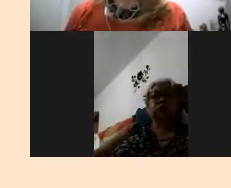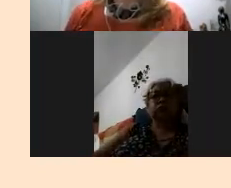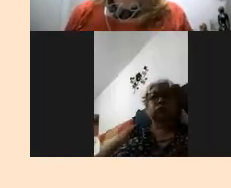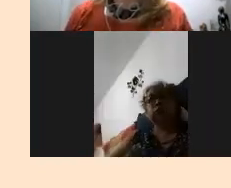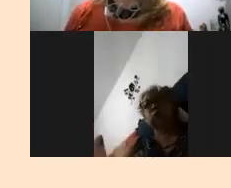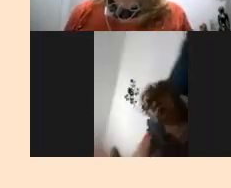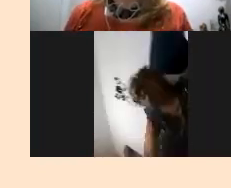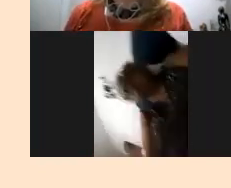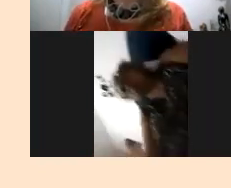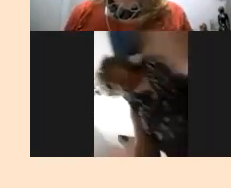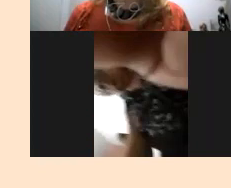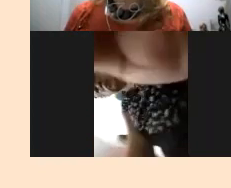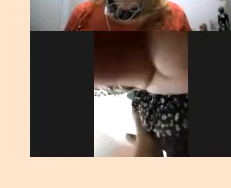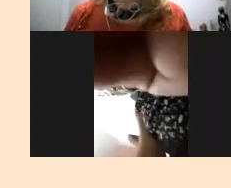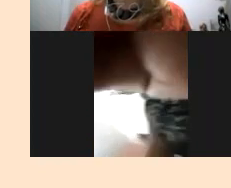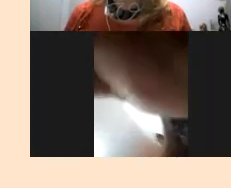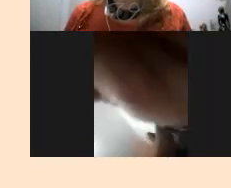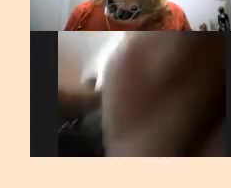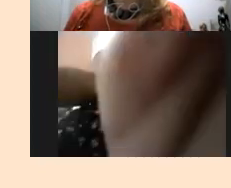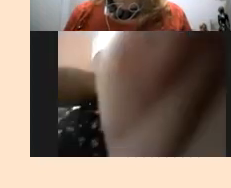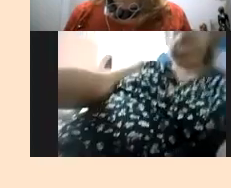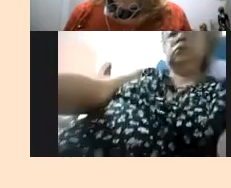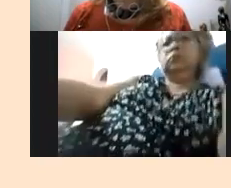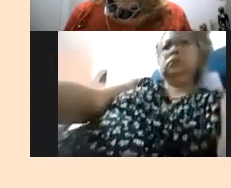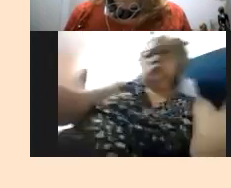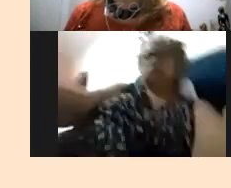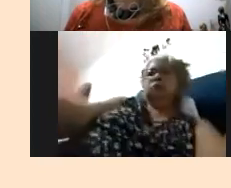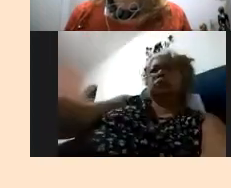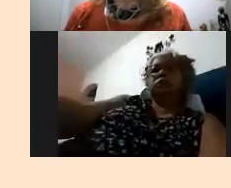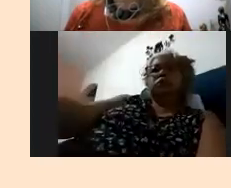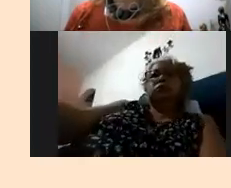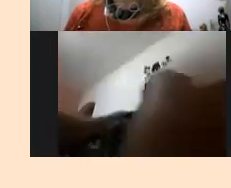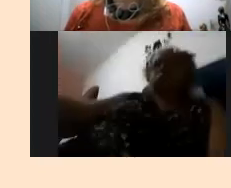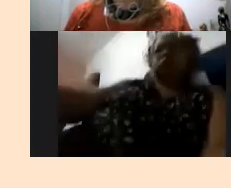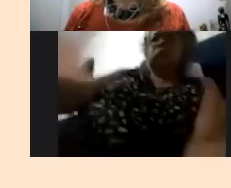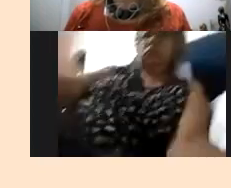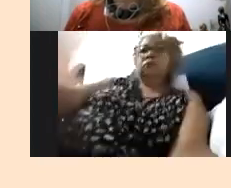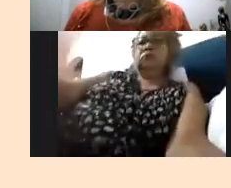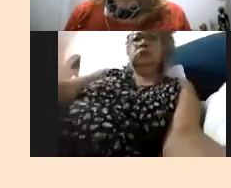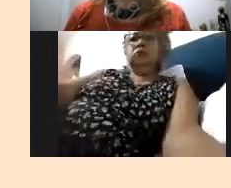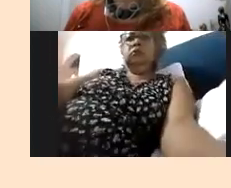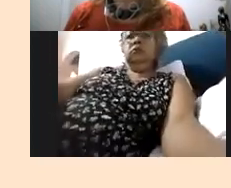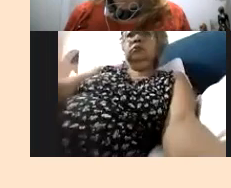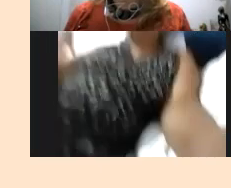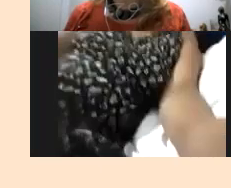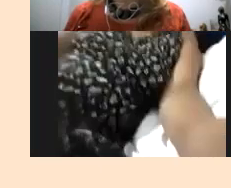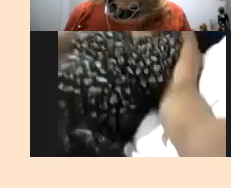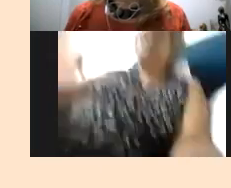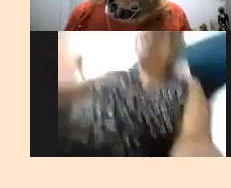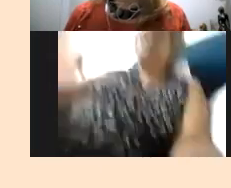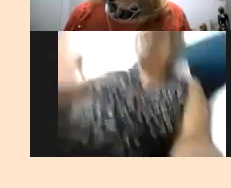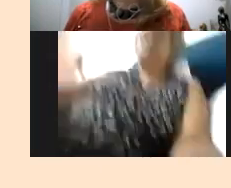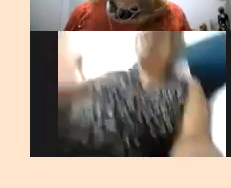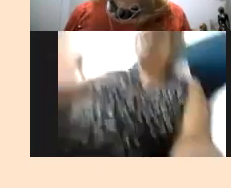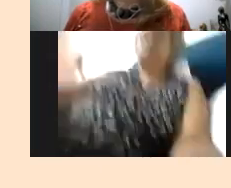sair com essa percepção de que o filho ele é a deficiência, ele é o diagnóstico que ele viu ali no papel dentro de um